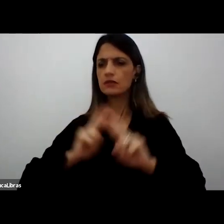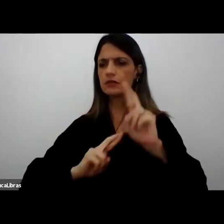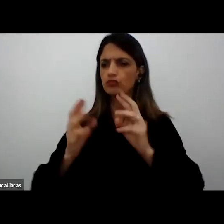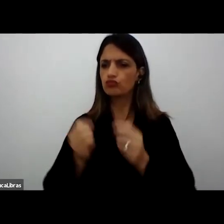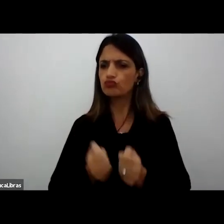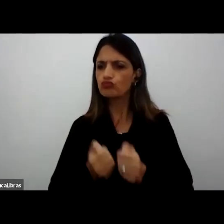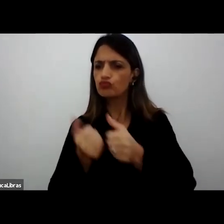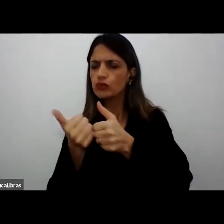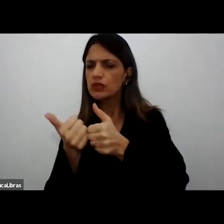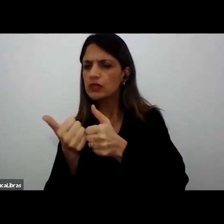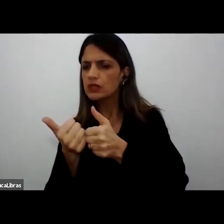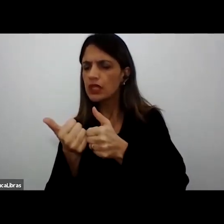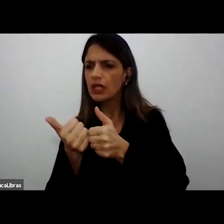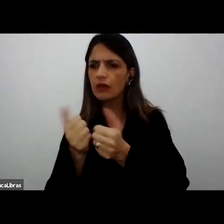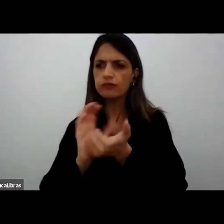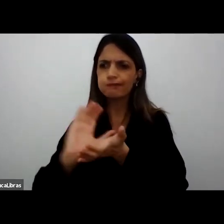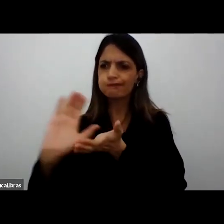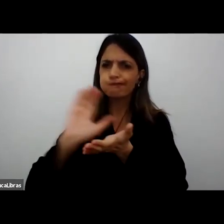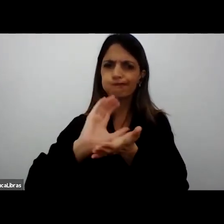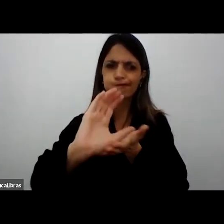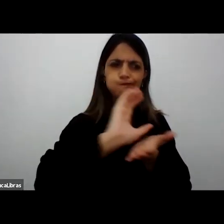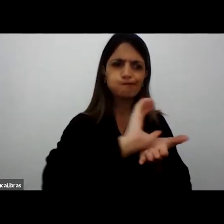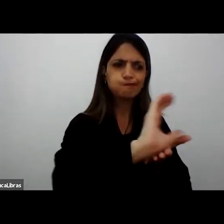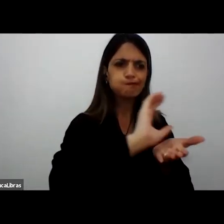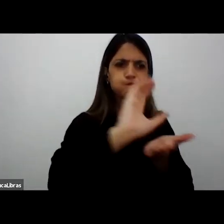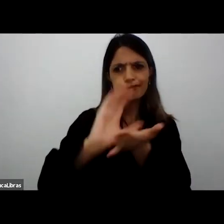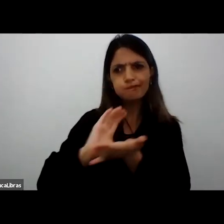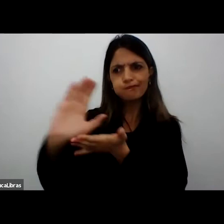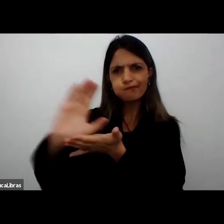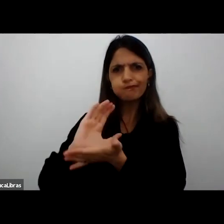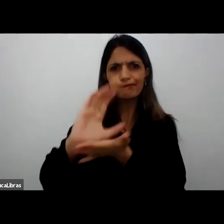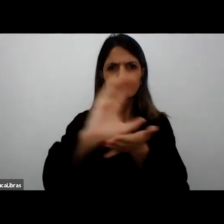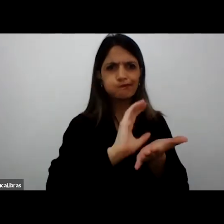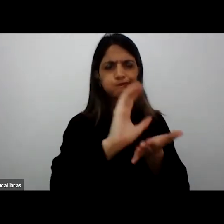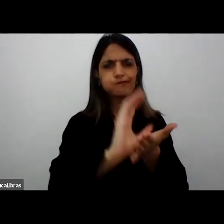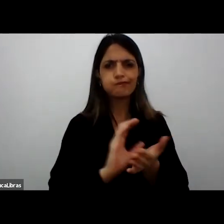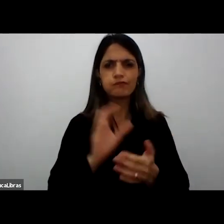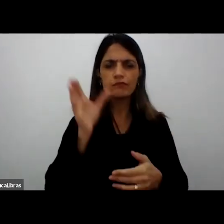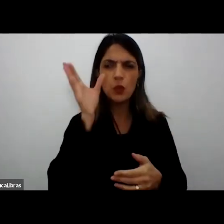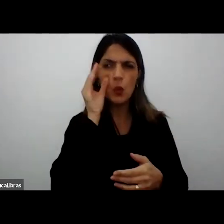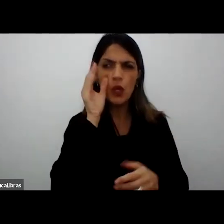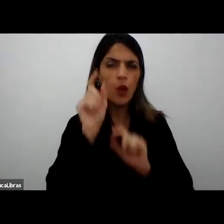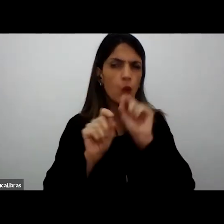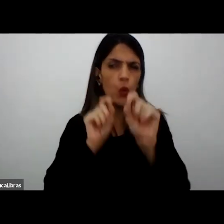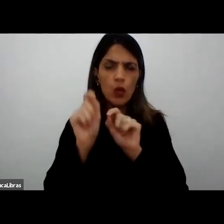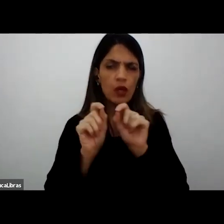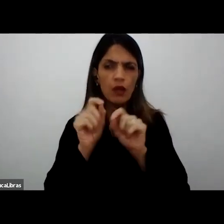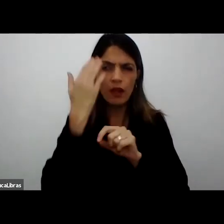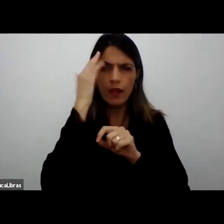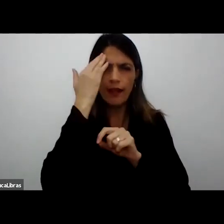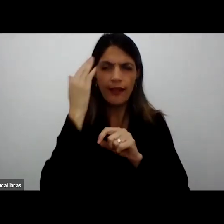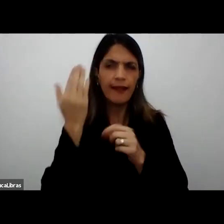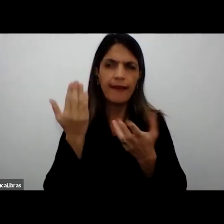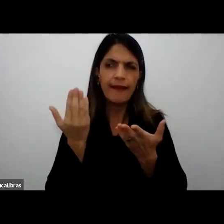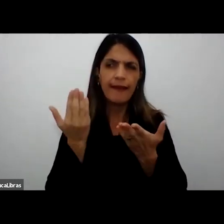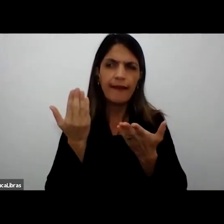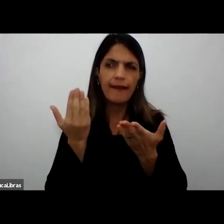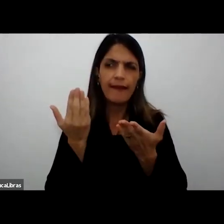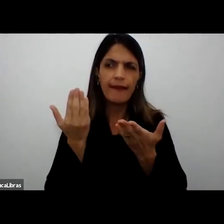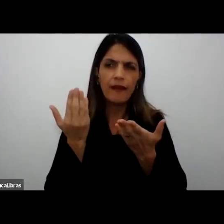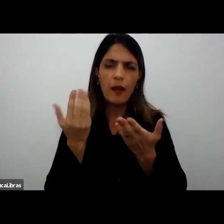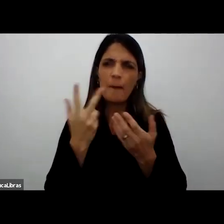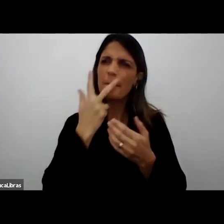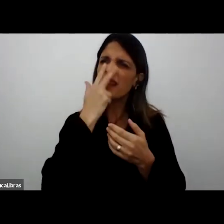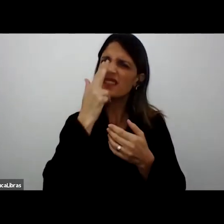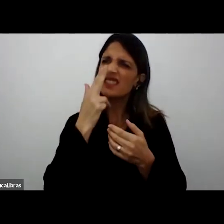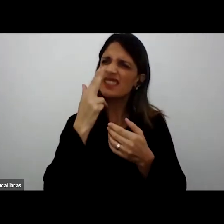recursos. E uma curiosidade muito grande de entender o que a gente achava que eram peças de um quebra-cabeça que não